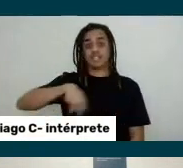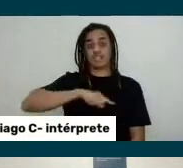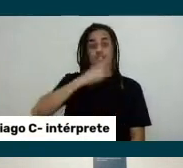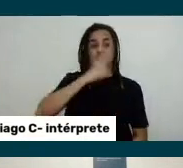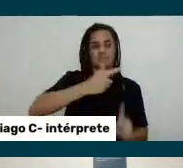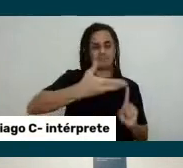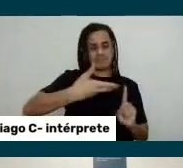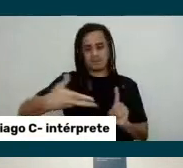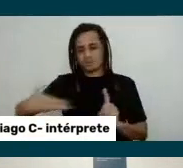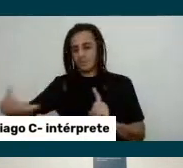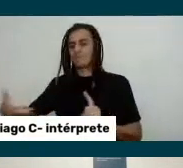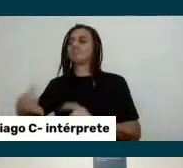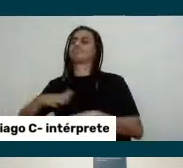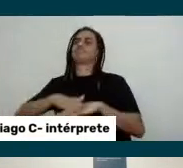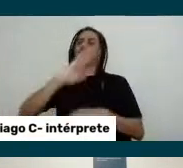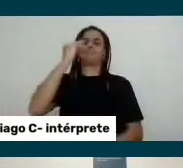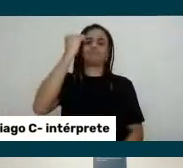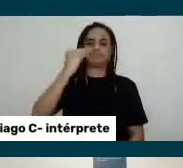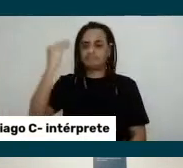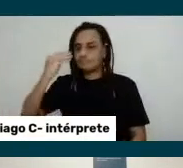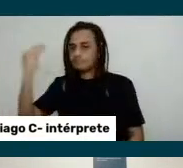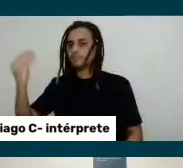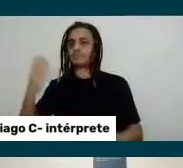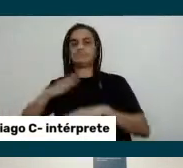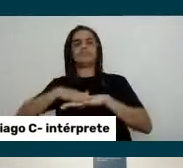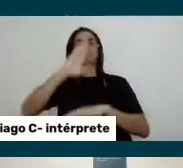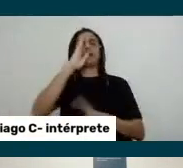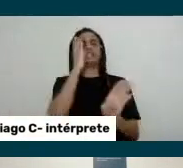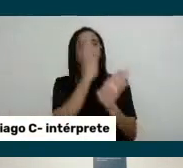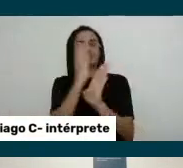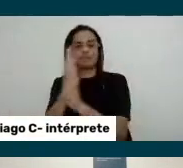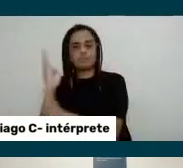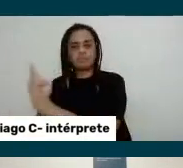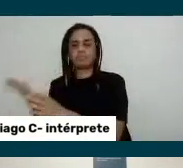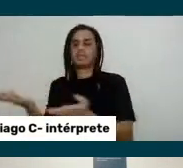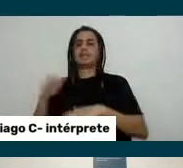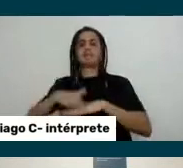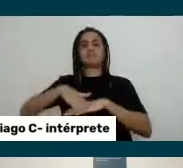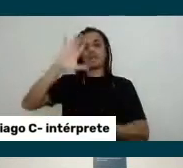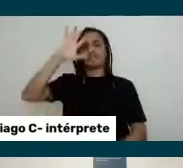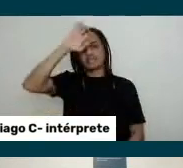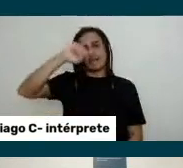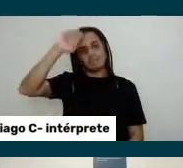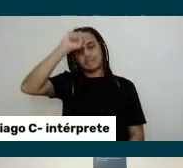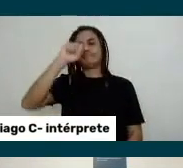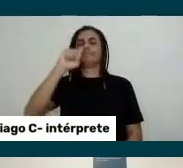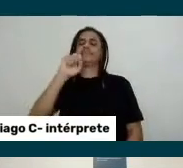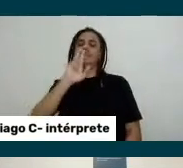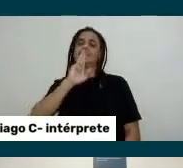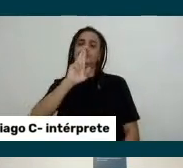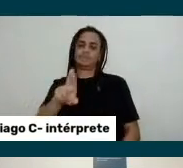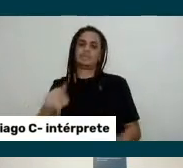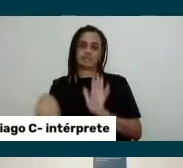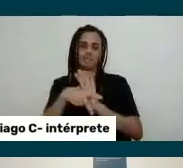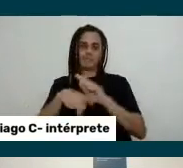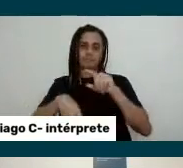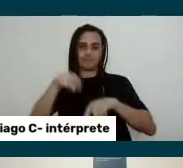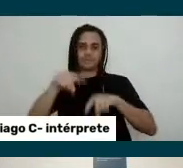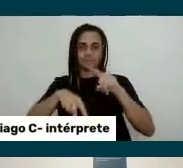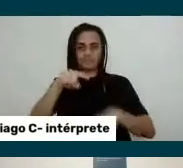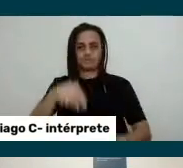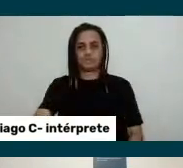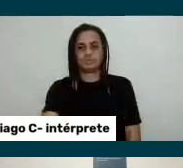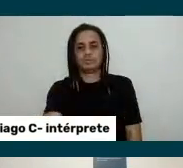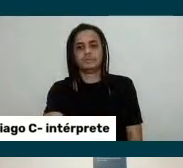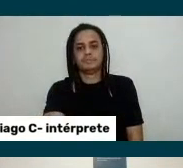ciclo, mais experimentos eu vou fazer, mais eu vou descobrir, mais eu vou aprender com o resultado do produto. Né? E